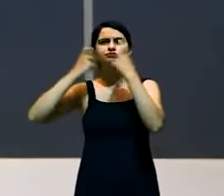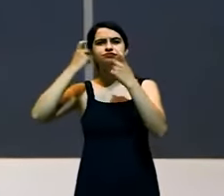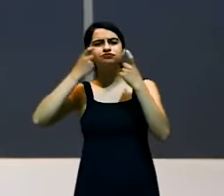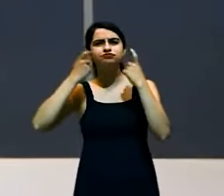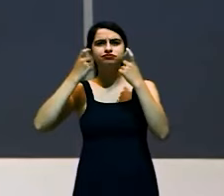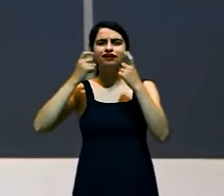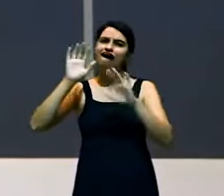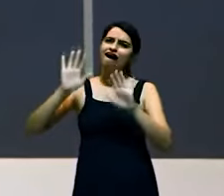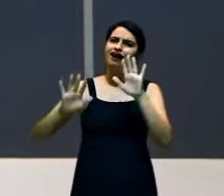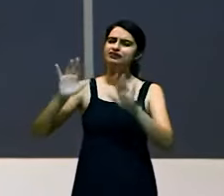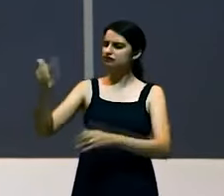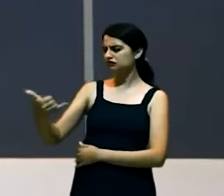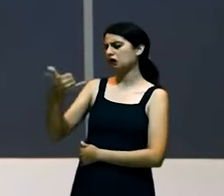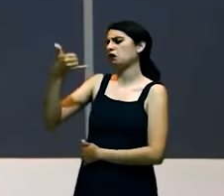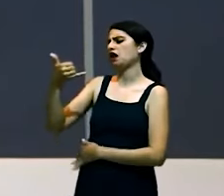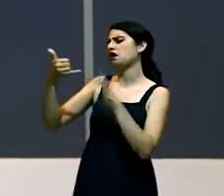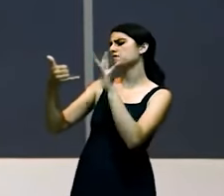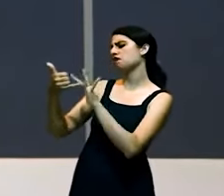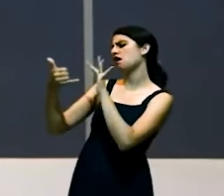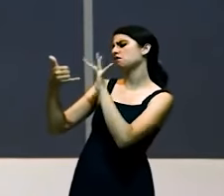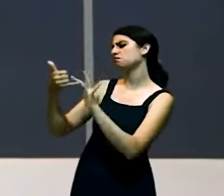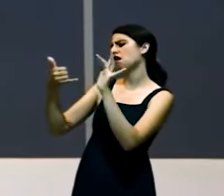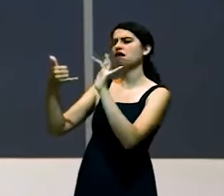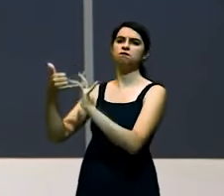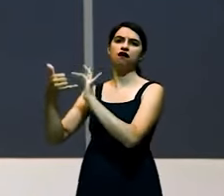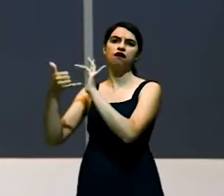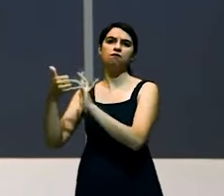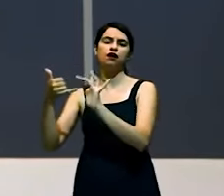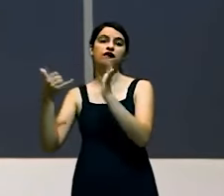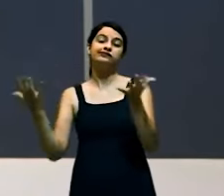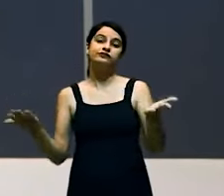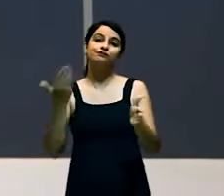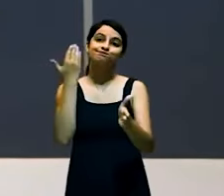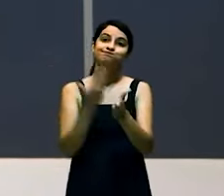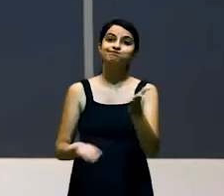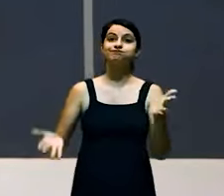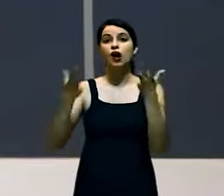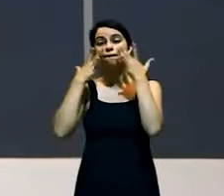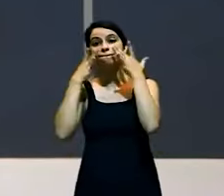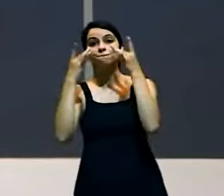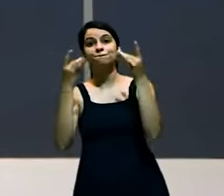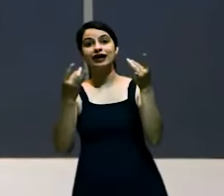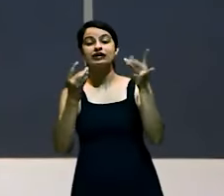Não olha para a esquerda, não olha para a direita, não. Não, Marta, não é